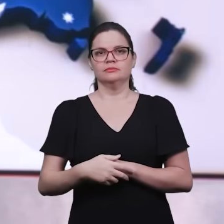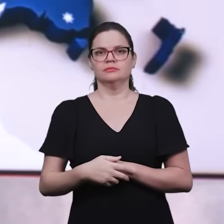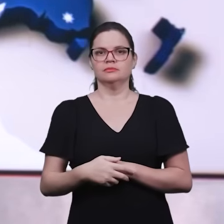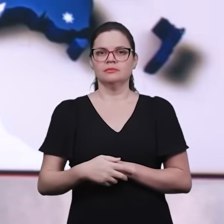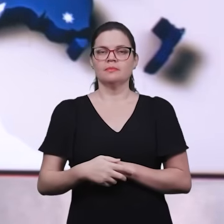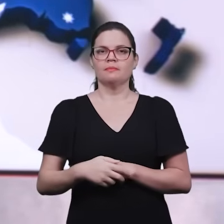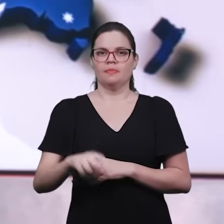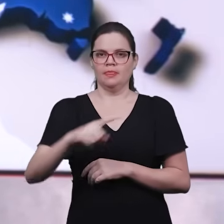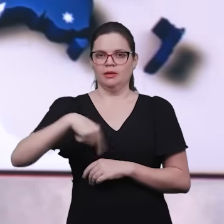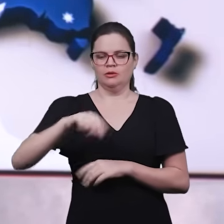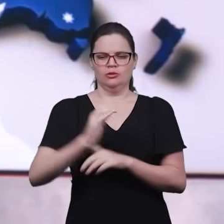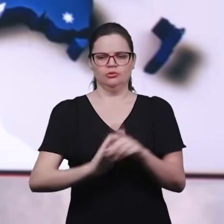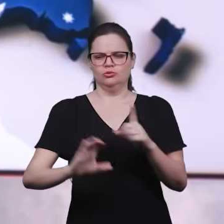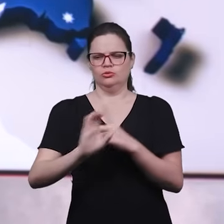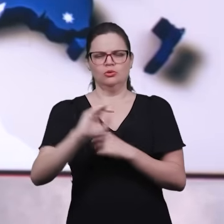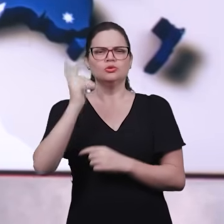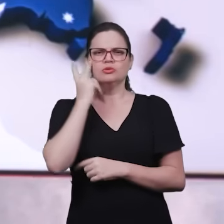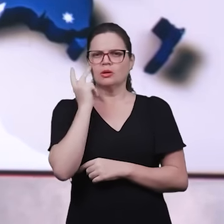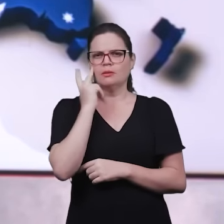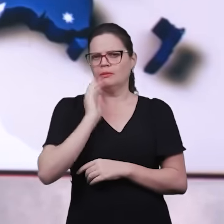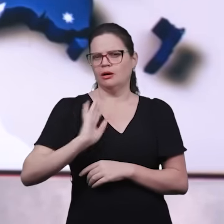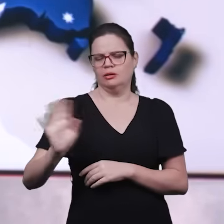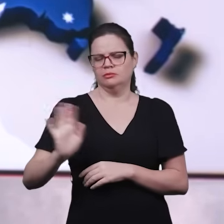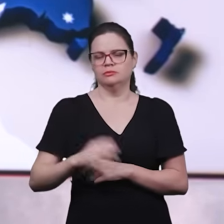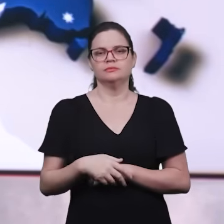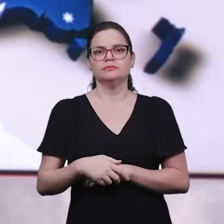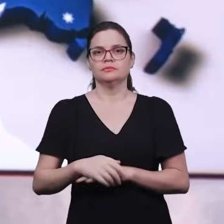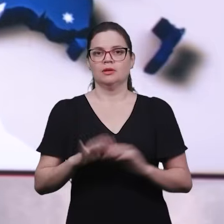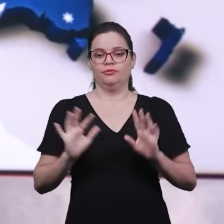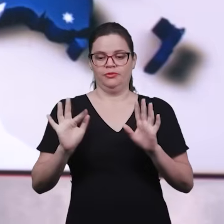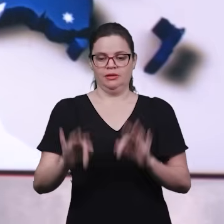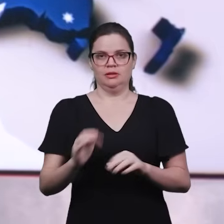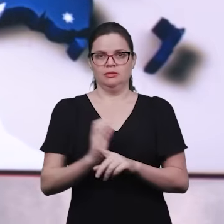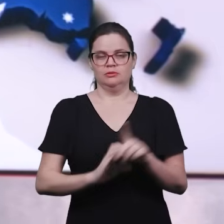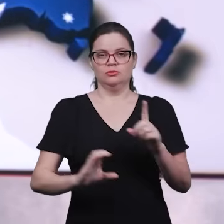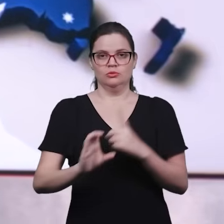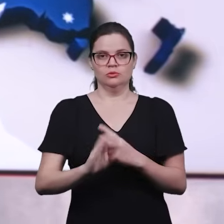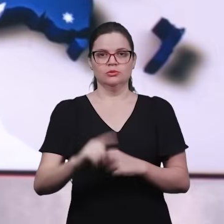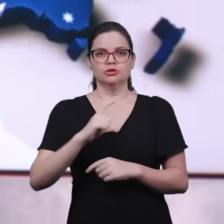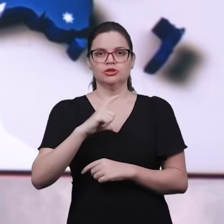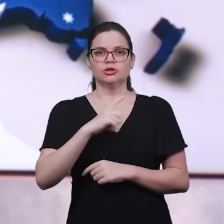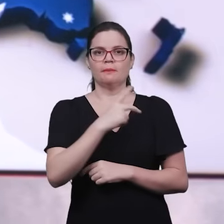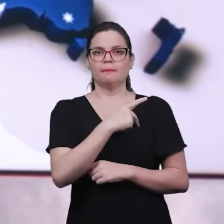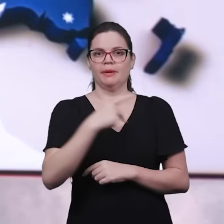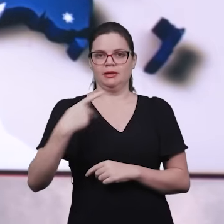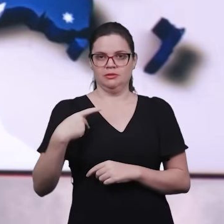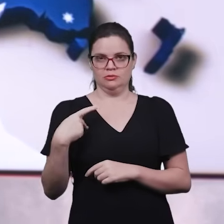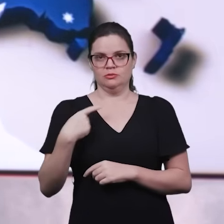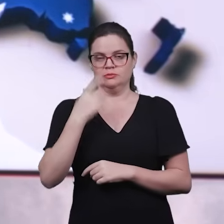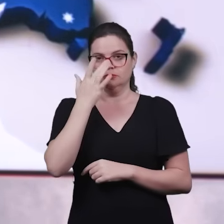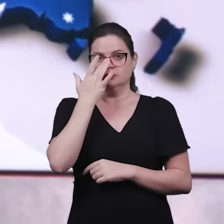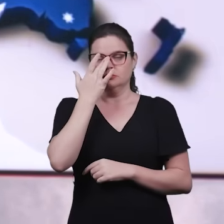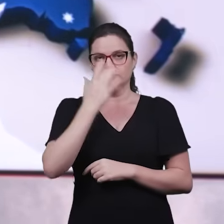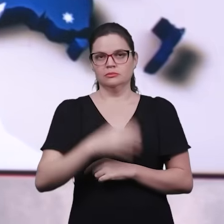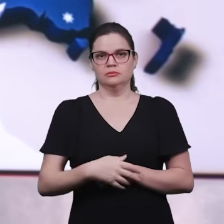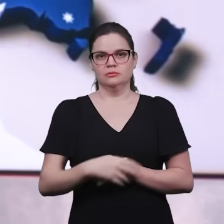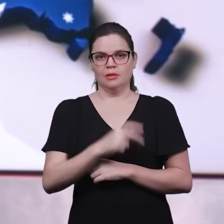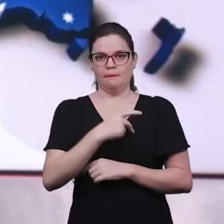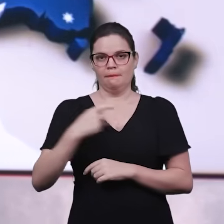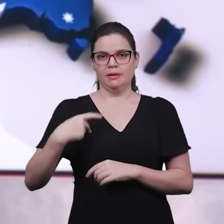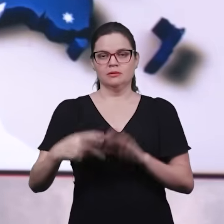nós estávamos no culto, era um culto normal, e terminou o culto, tinha um pastor, esse